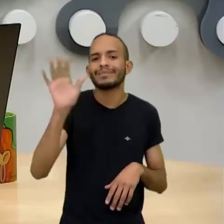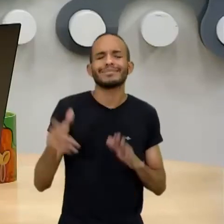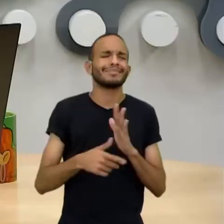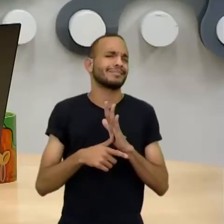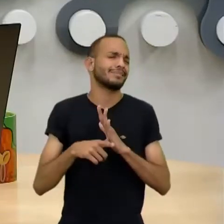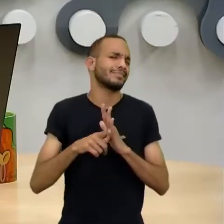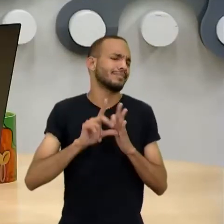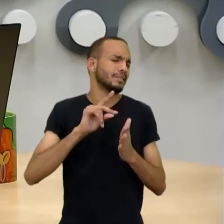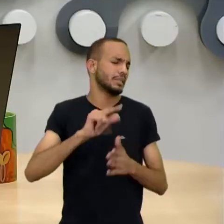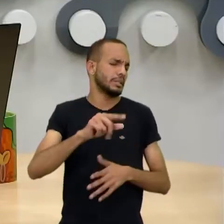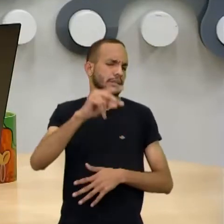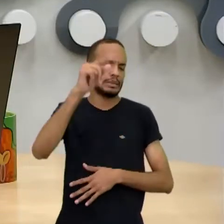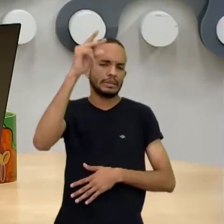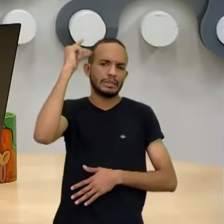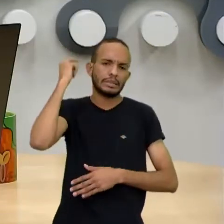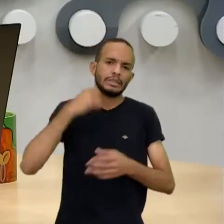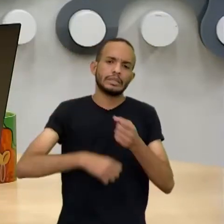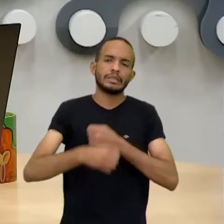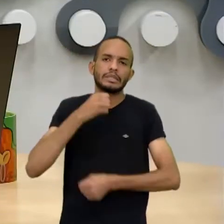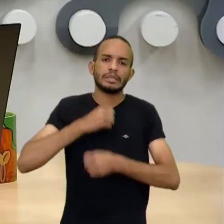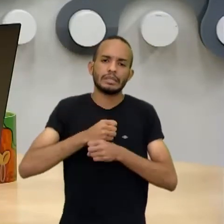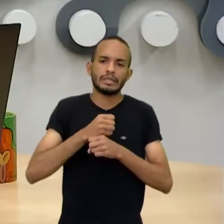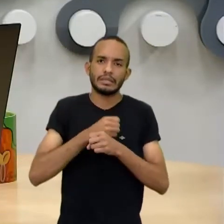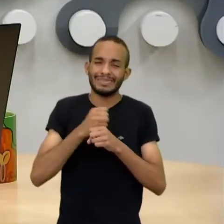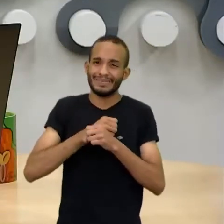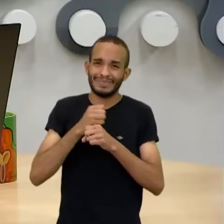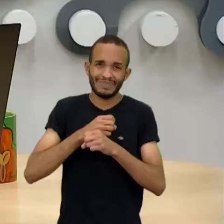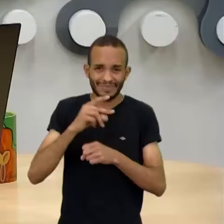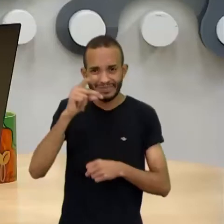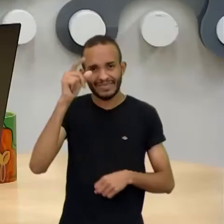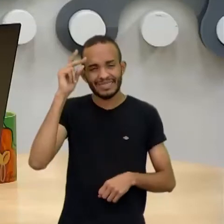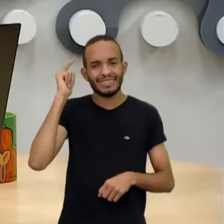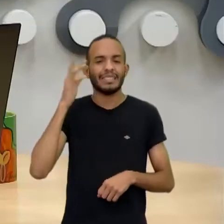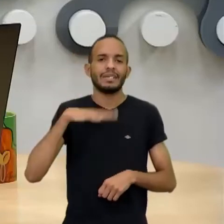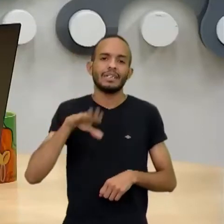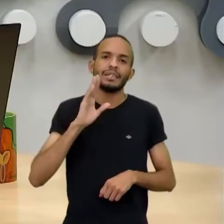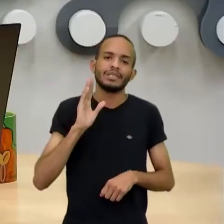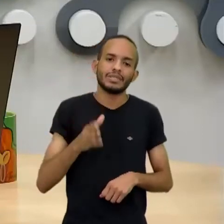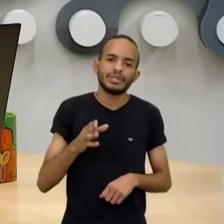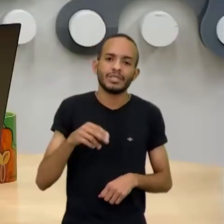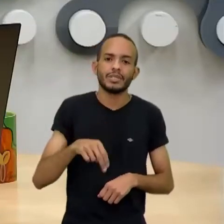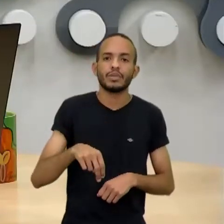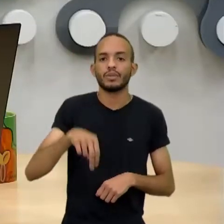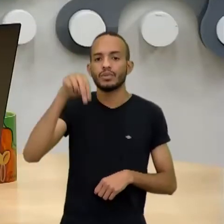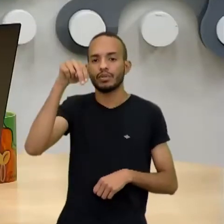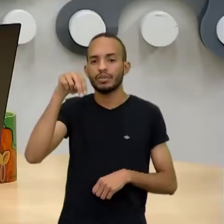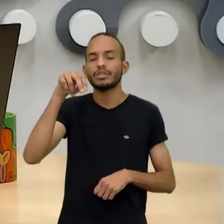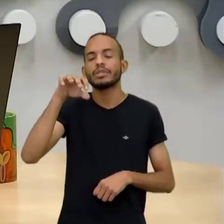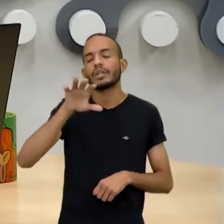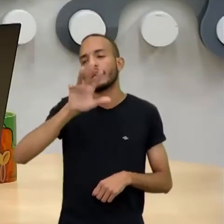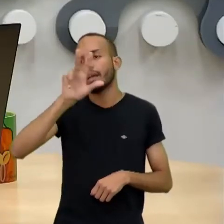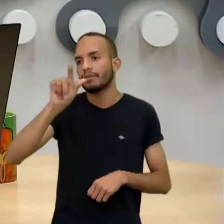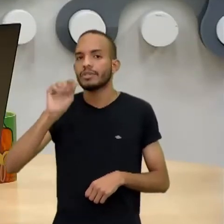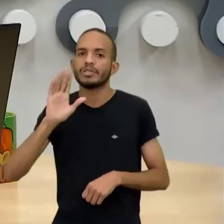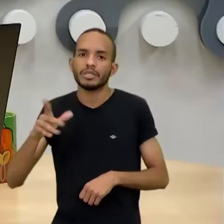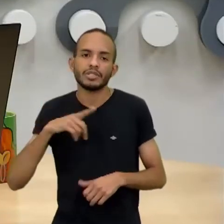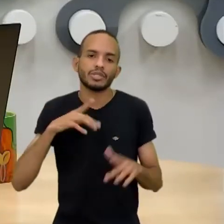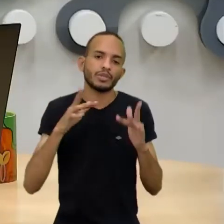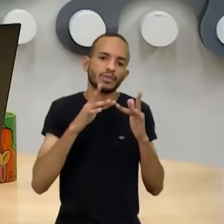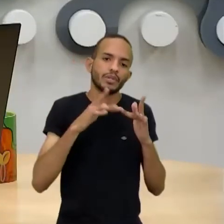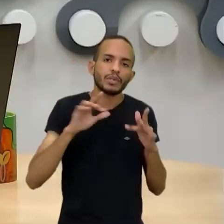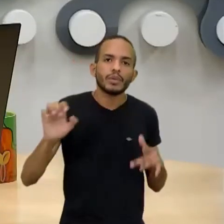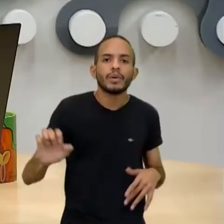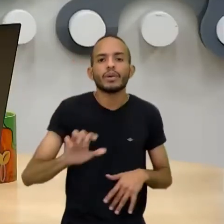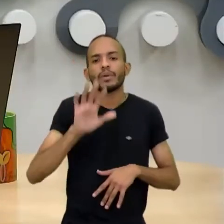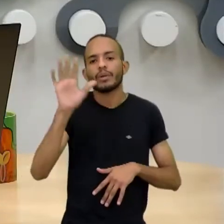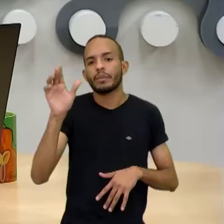muito antes, aí, muitos anos atrás. Lá na Antiguidade Clássica, o norte da África já tinha contato com a